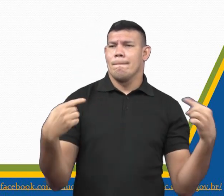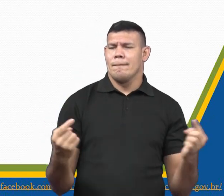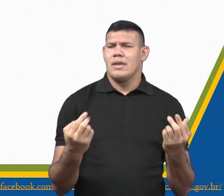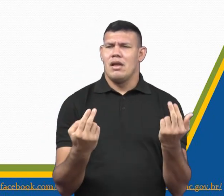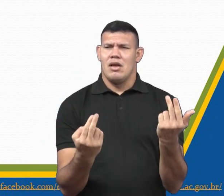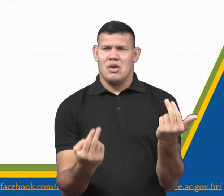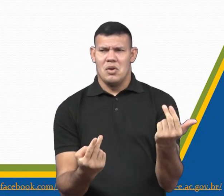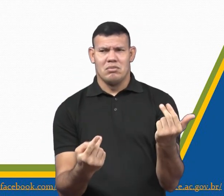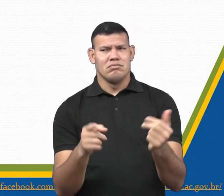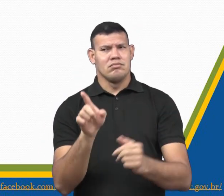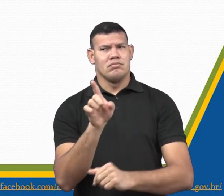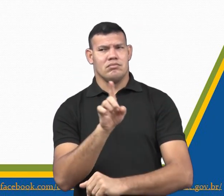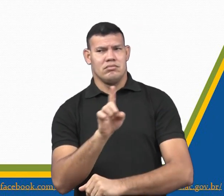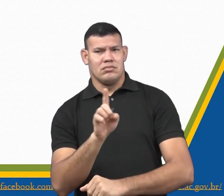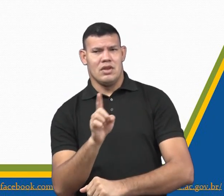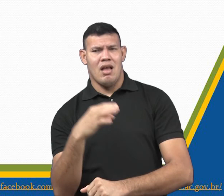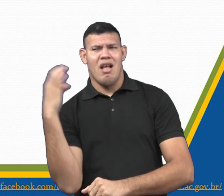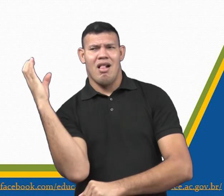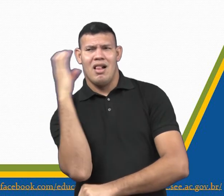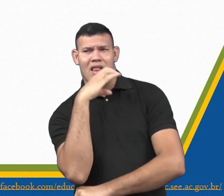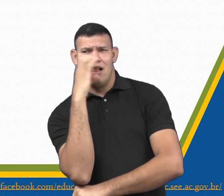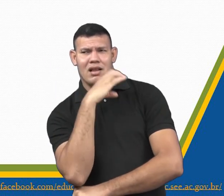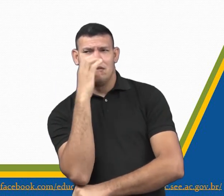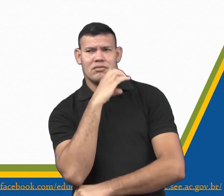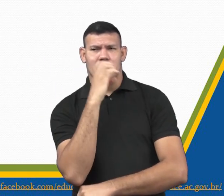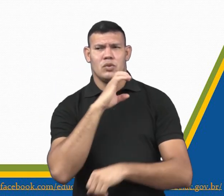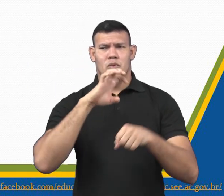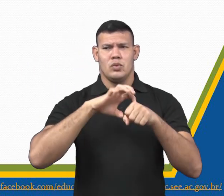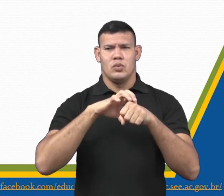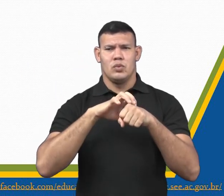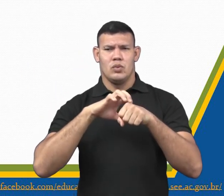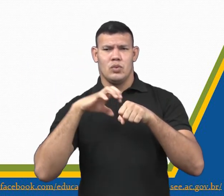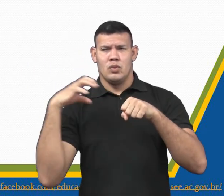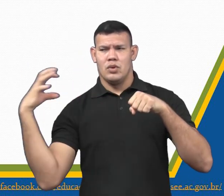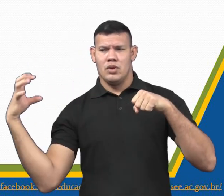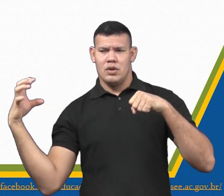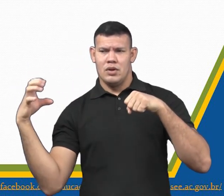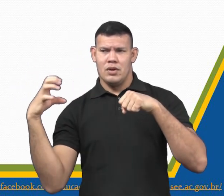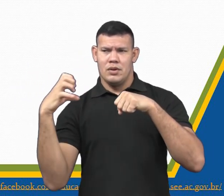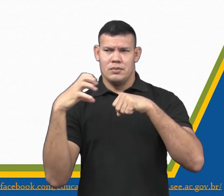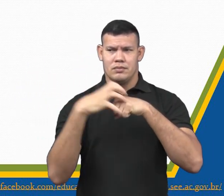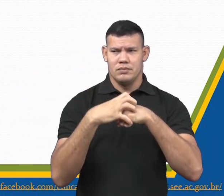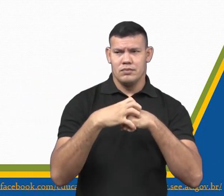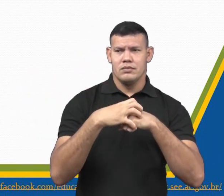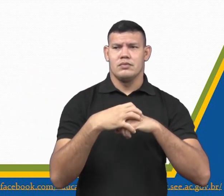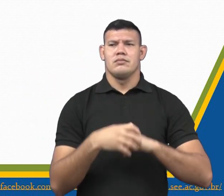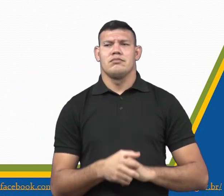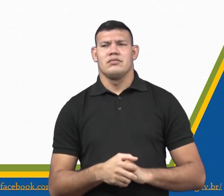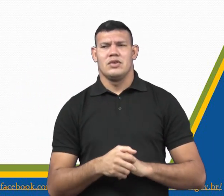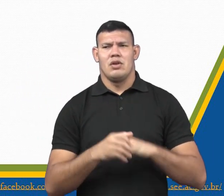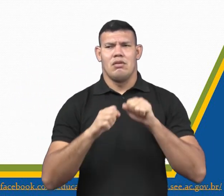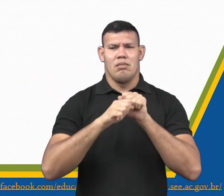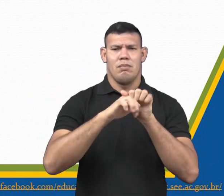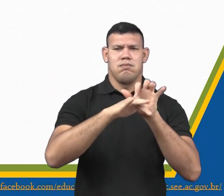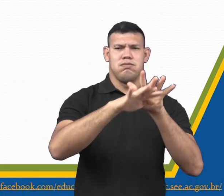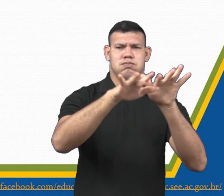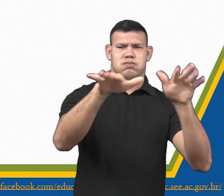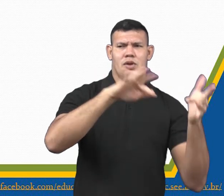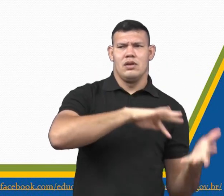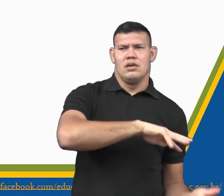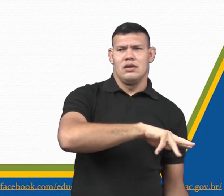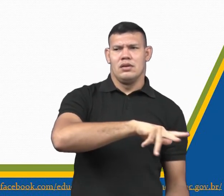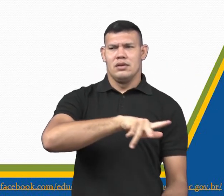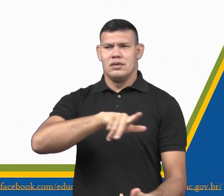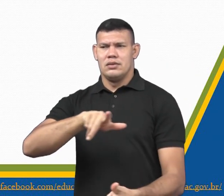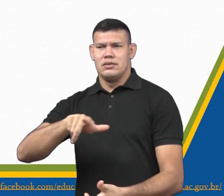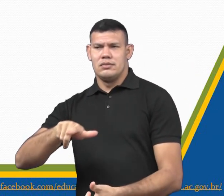a Europa e entrar nas Américas, o coronavírus passou a ser uma das maiores ameaças da história à ordem